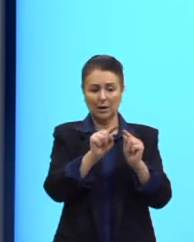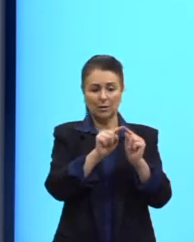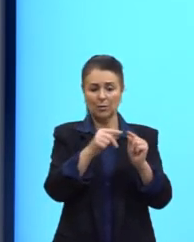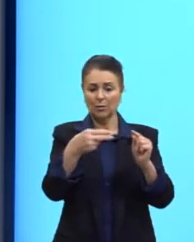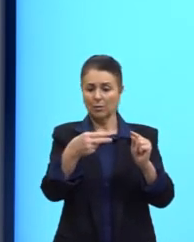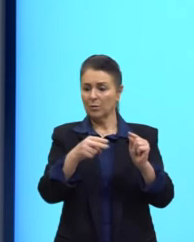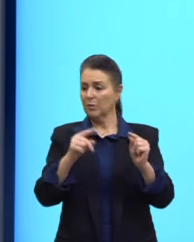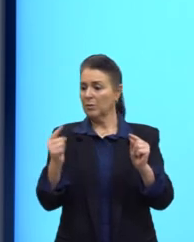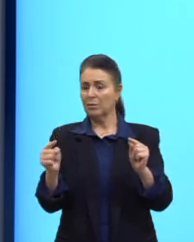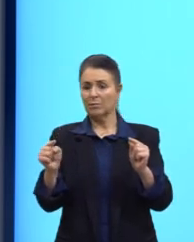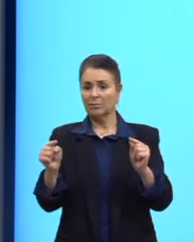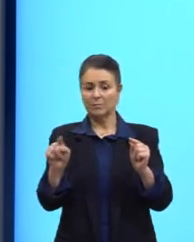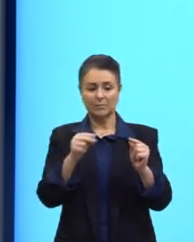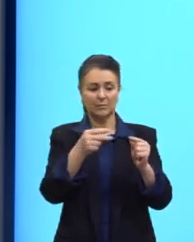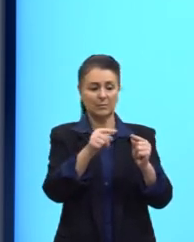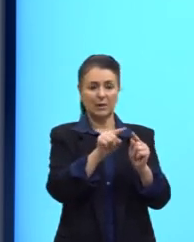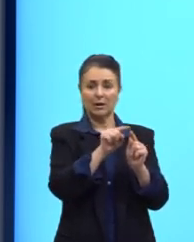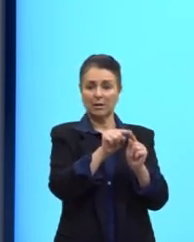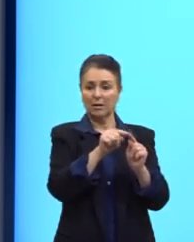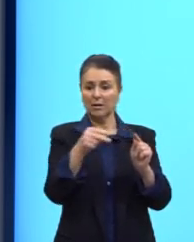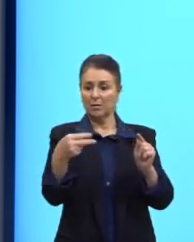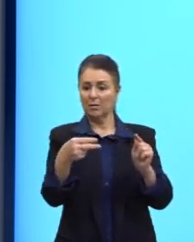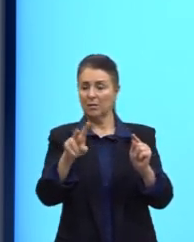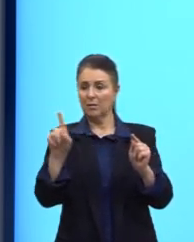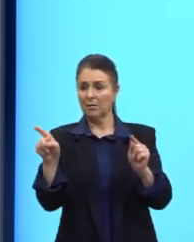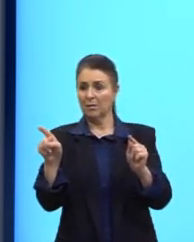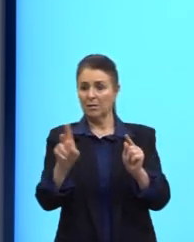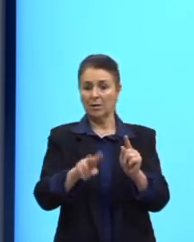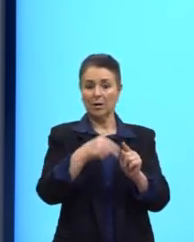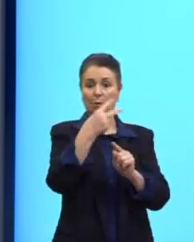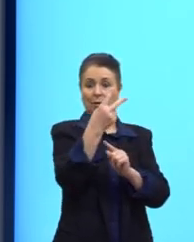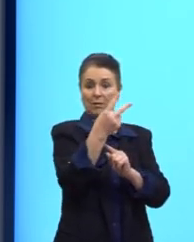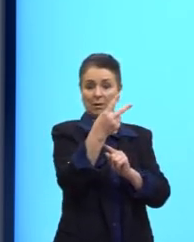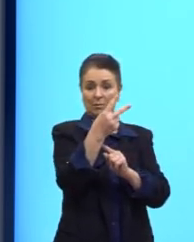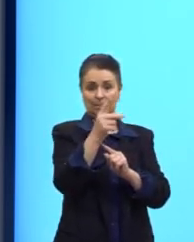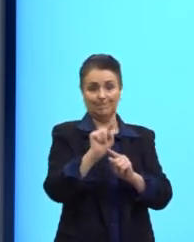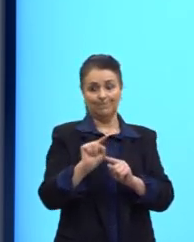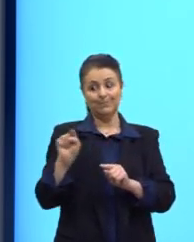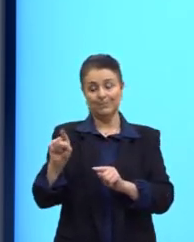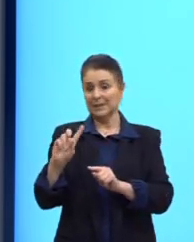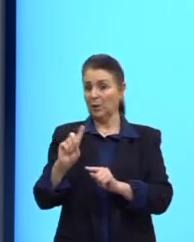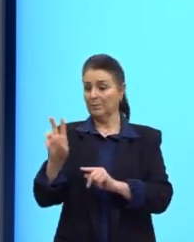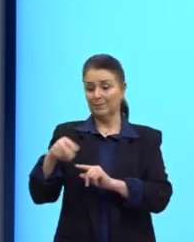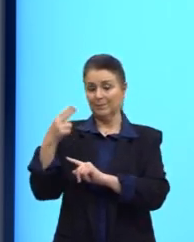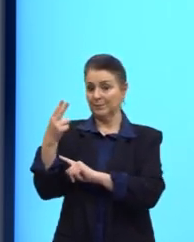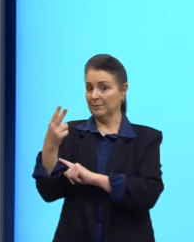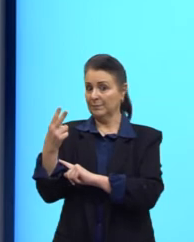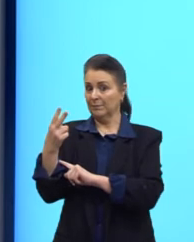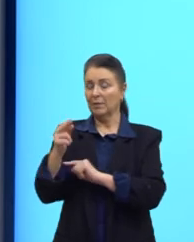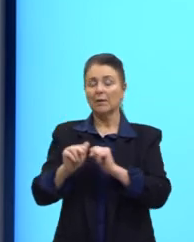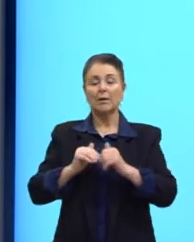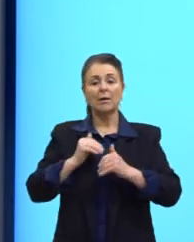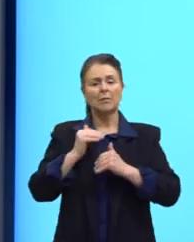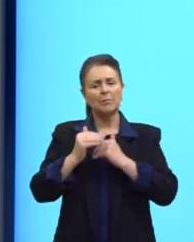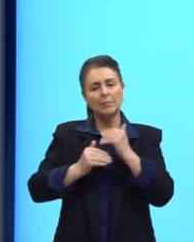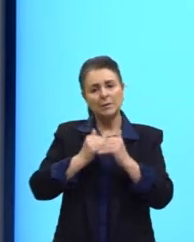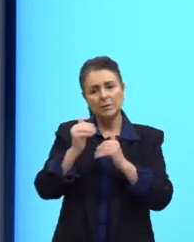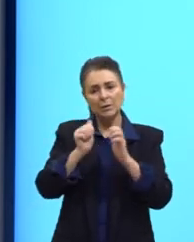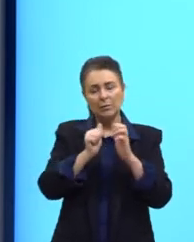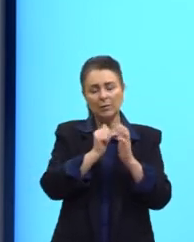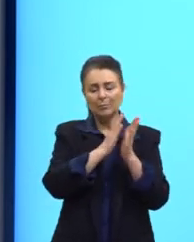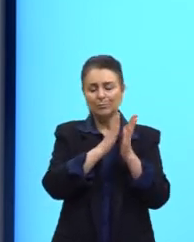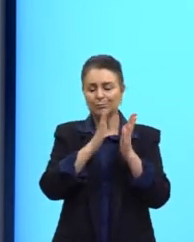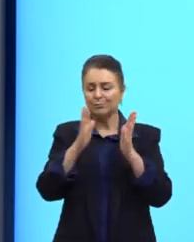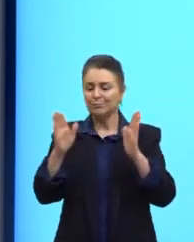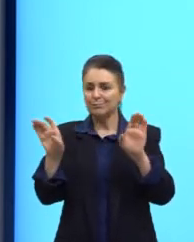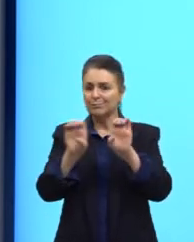o primeiro termo ele tá elevado ao quadrado no segundo termo não para realizar para desenvolver a nossa equação